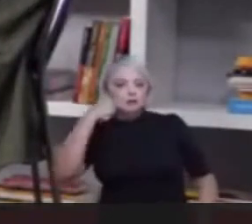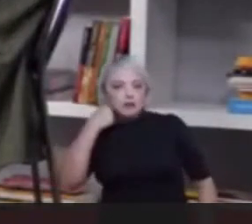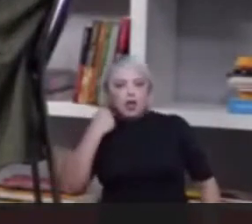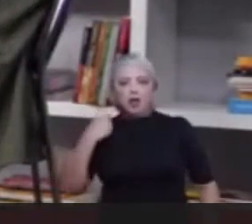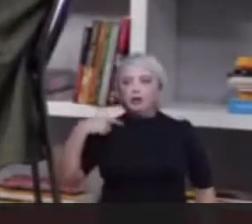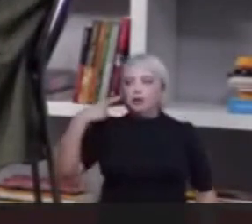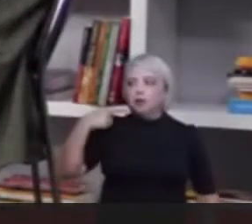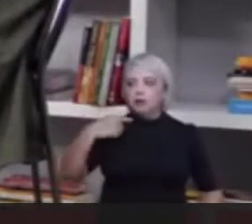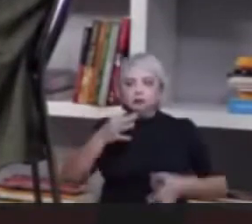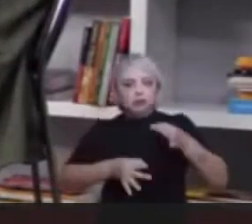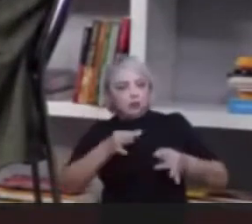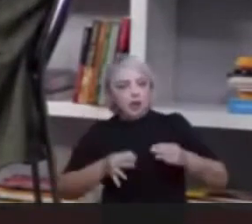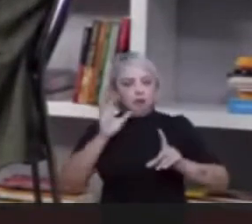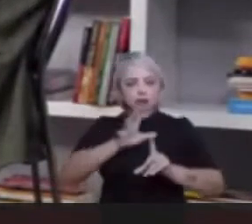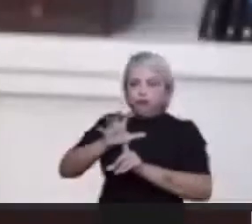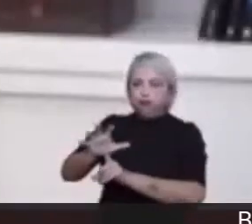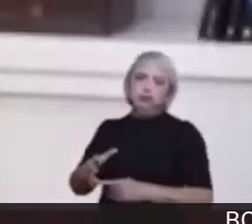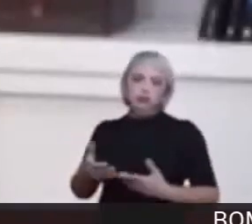juízes, sabe?